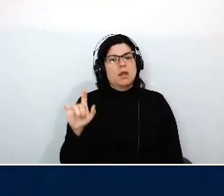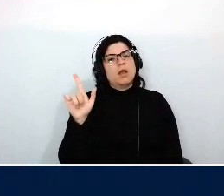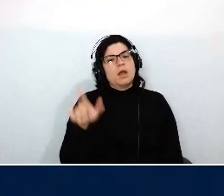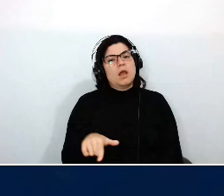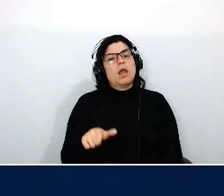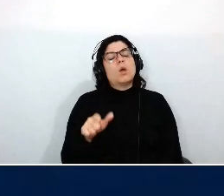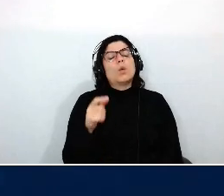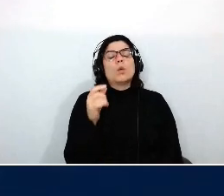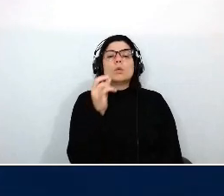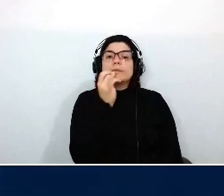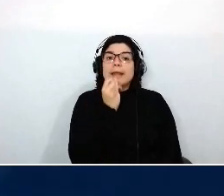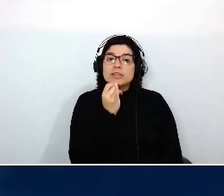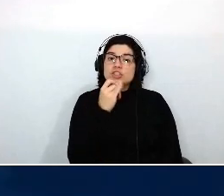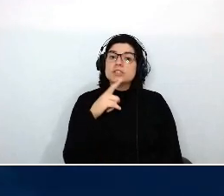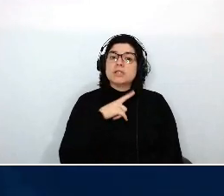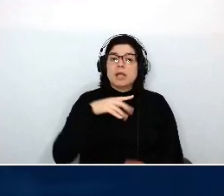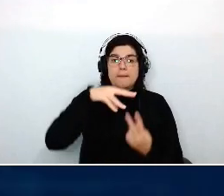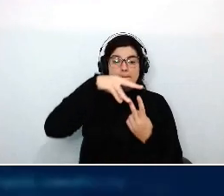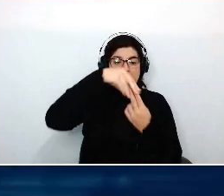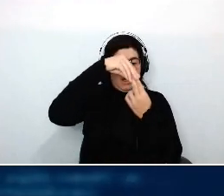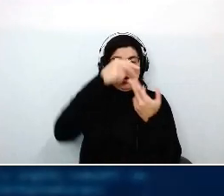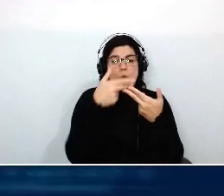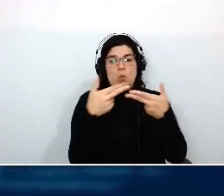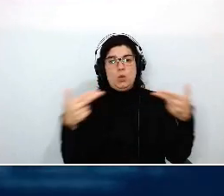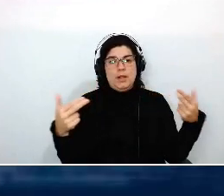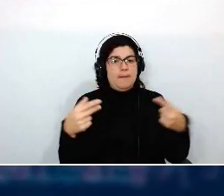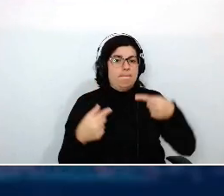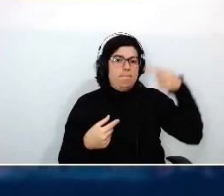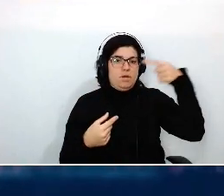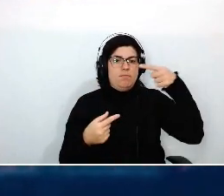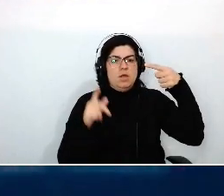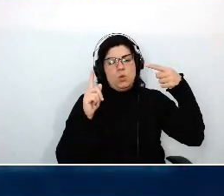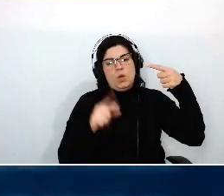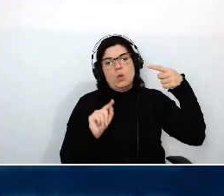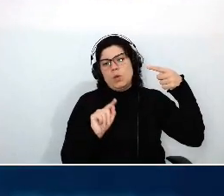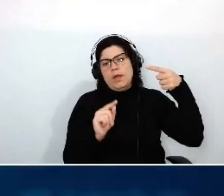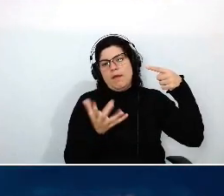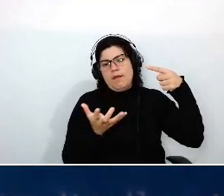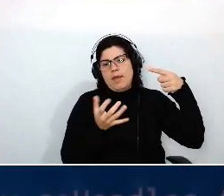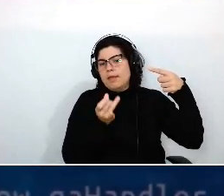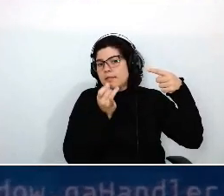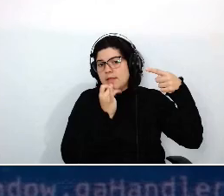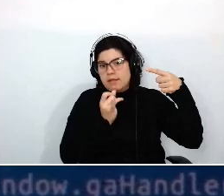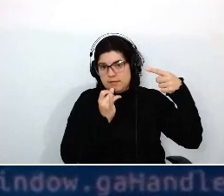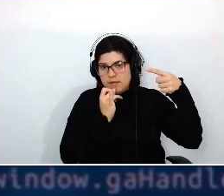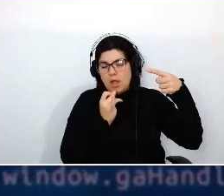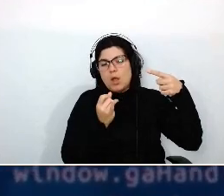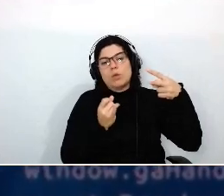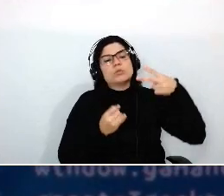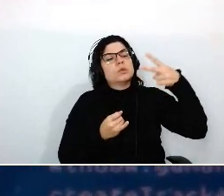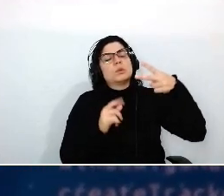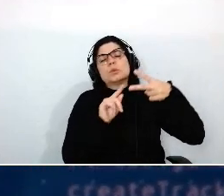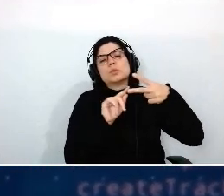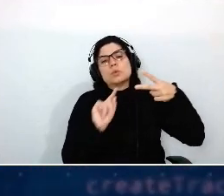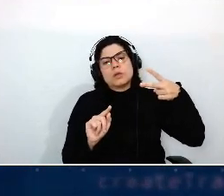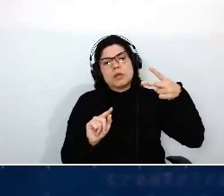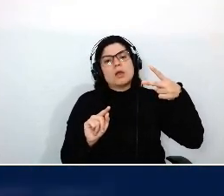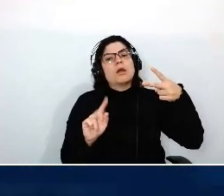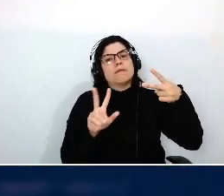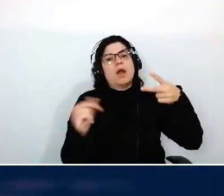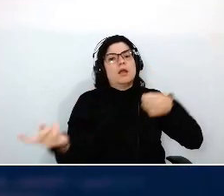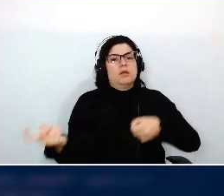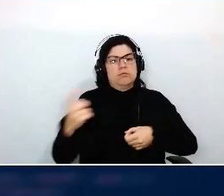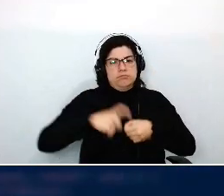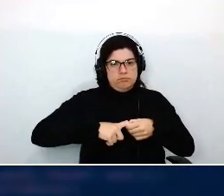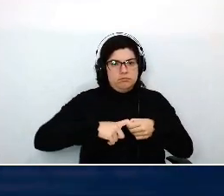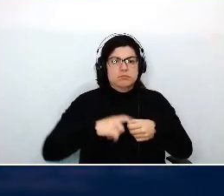você tem um par de coisas onde o primeiro elemento do par é o que você quer testar contra e o segundo elemento é o que você vai retornar. Então, aqui,